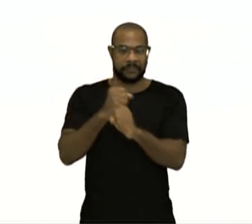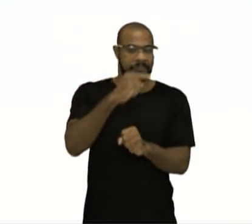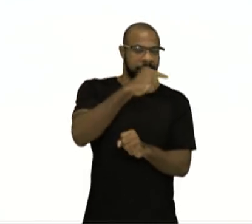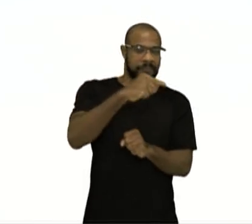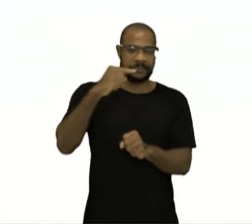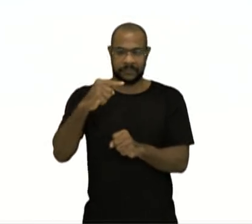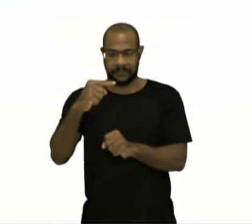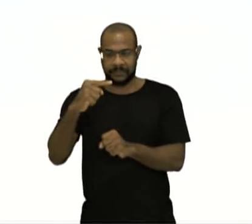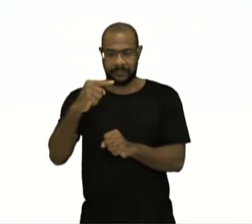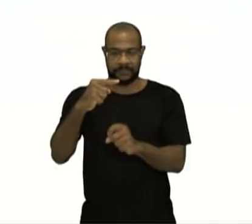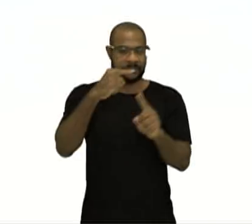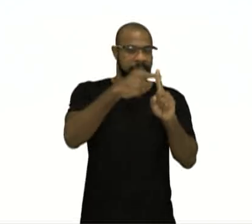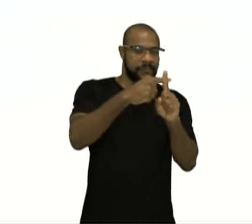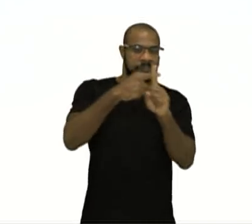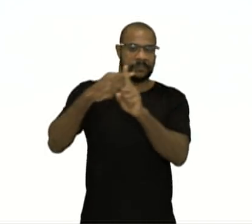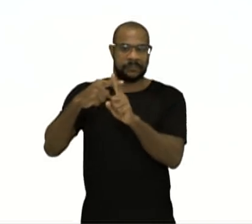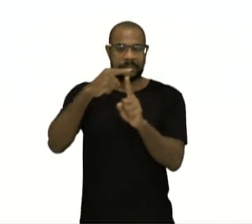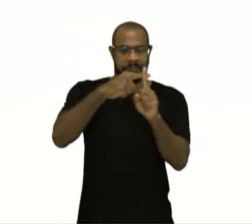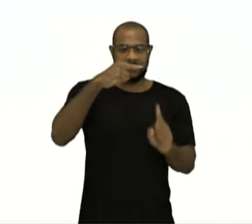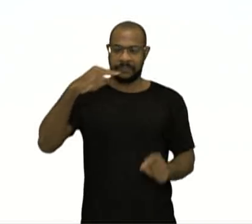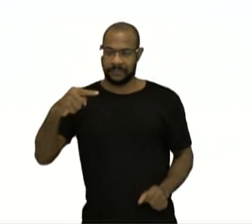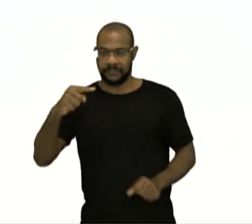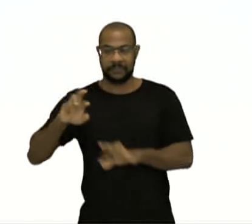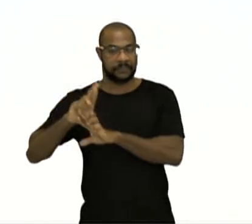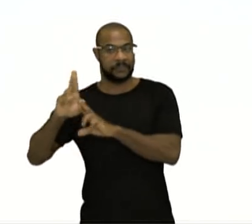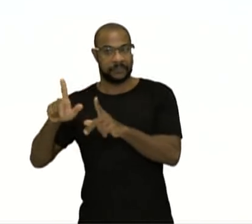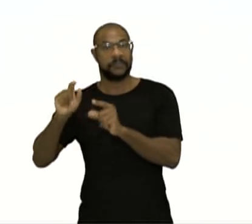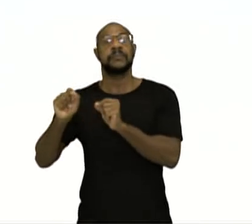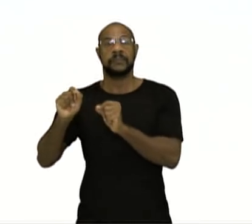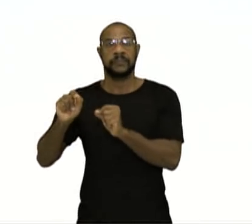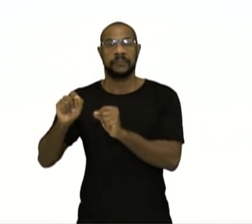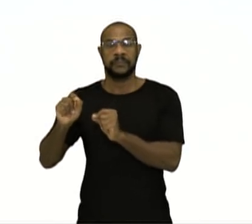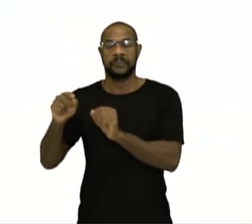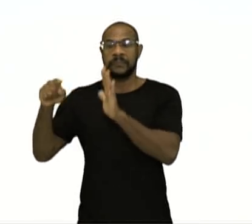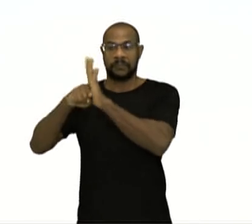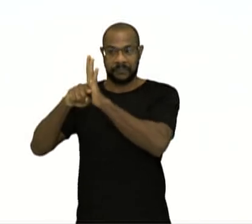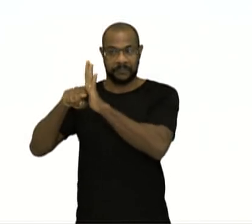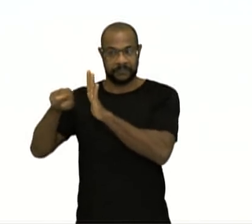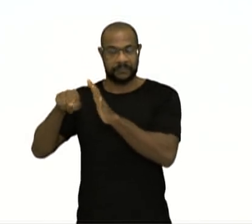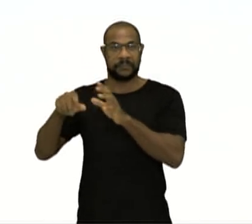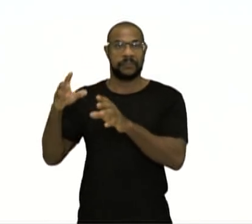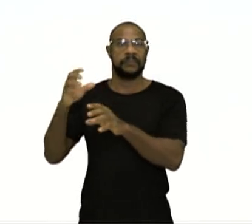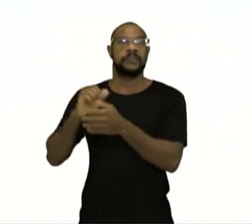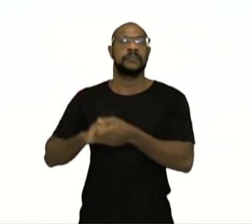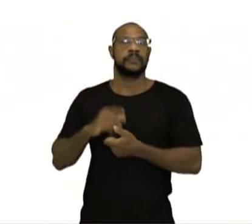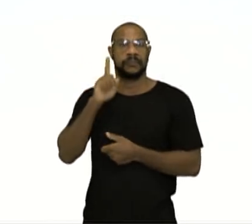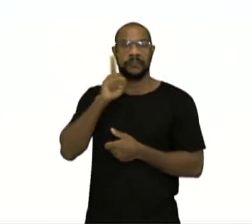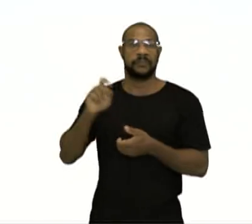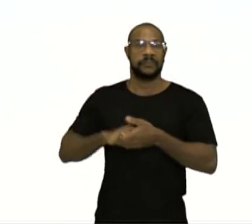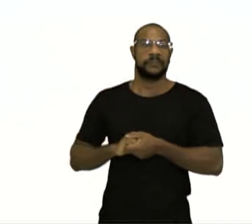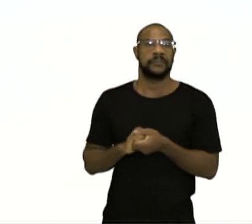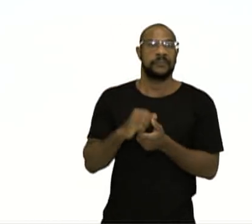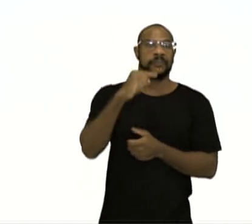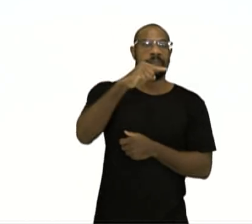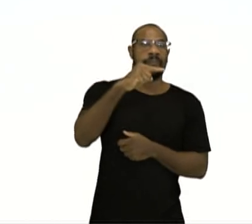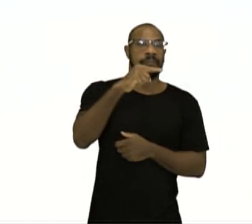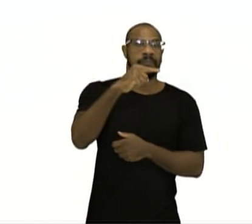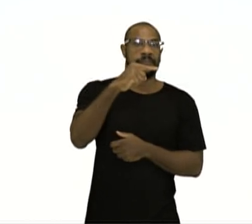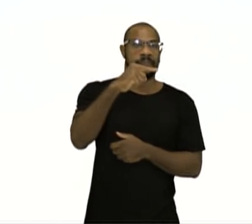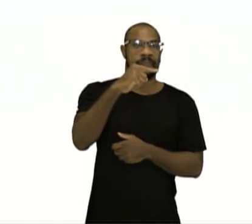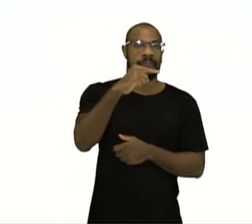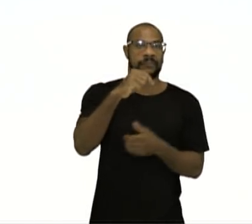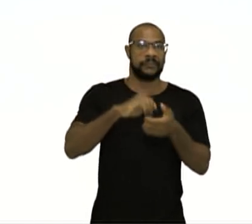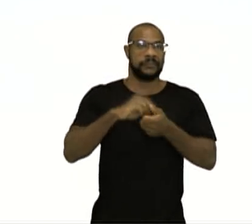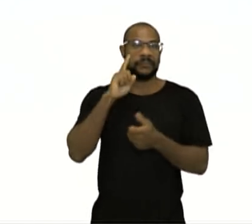vai diminuir. Então, nesse caso aqui, de positivo, tem o mais 5, o mais 10 e o mais